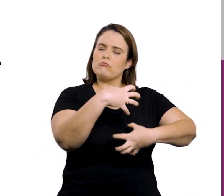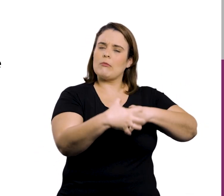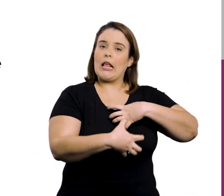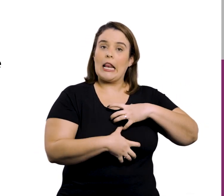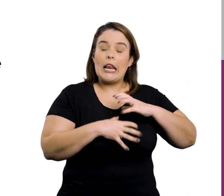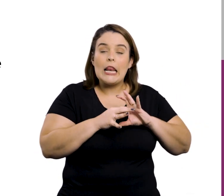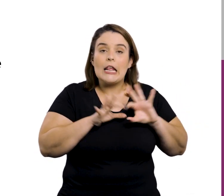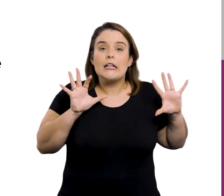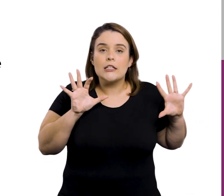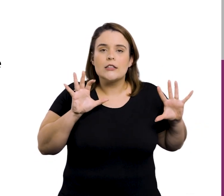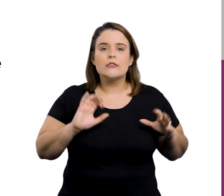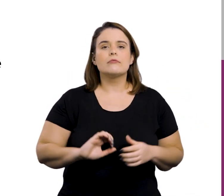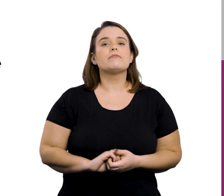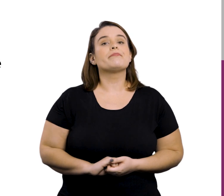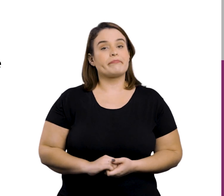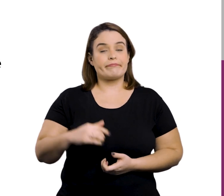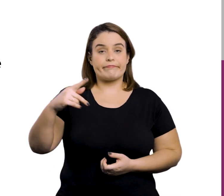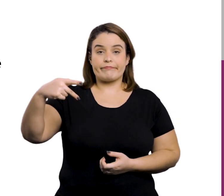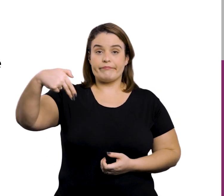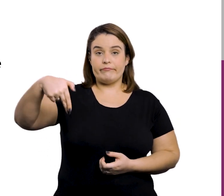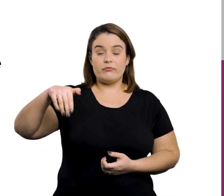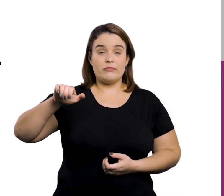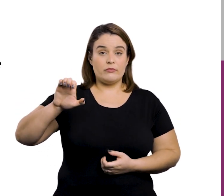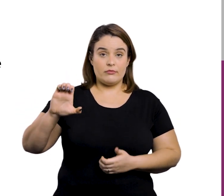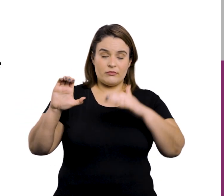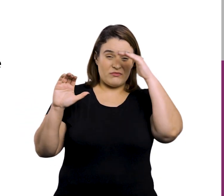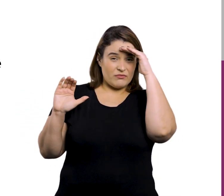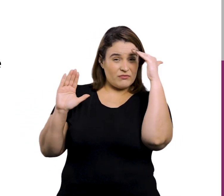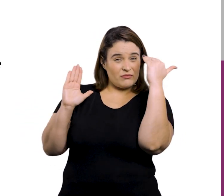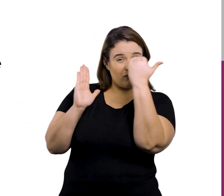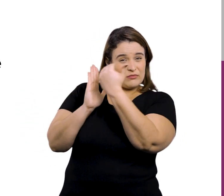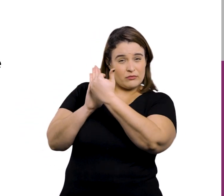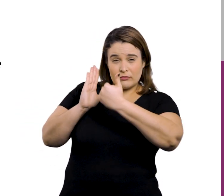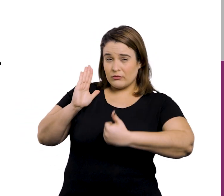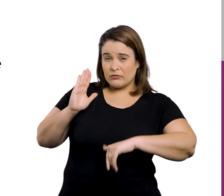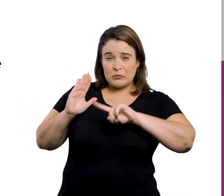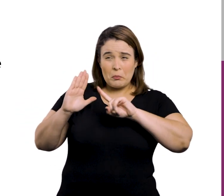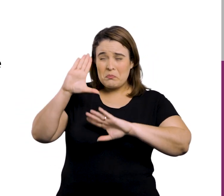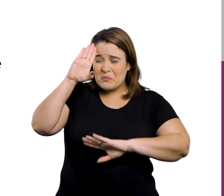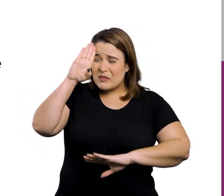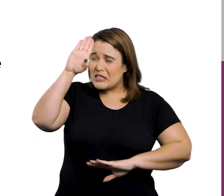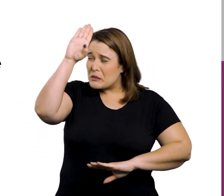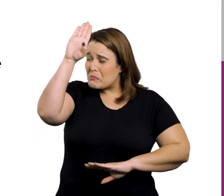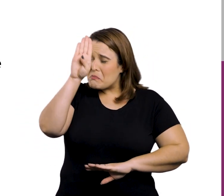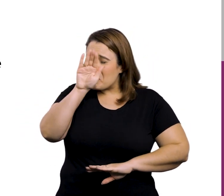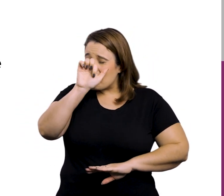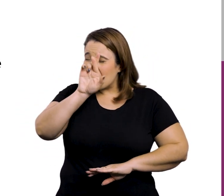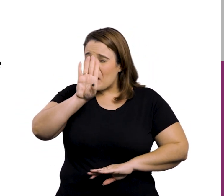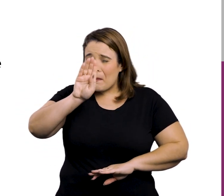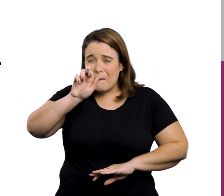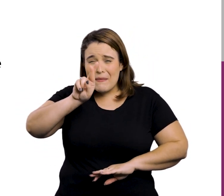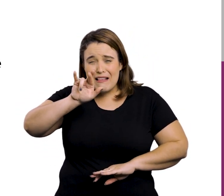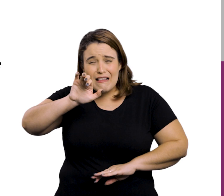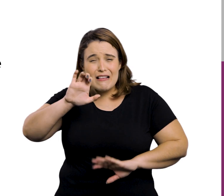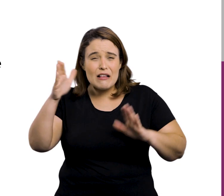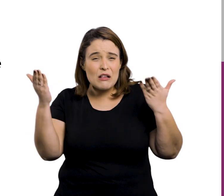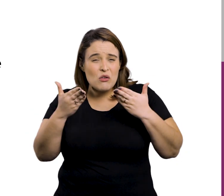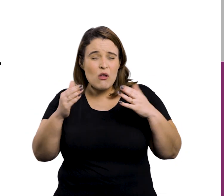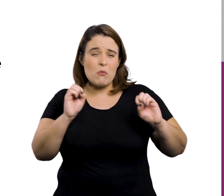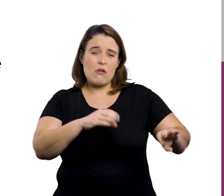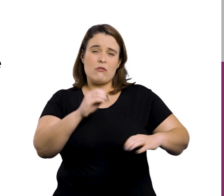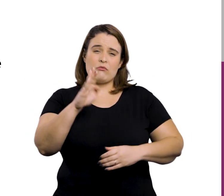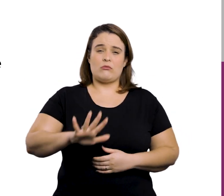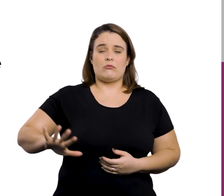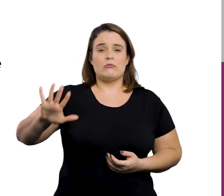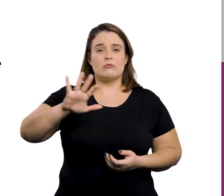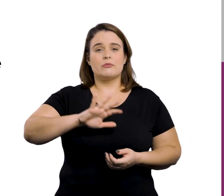vivo, democrático, transformador e livre. Assim, o descumprimento do Plano Nacional de Educação está no centro